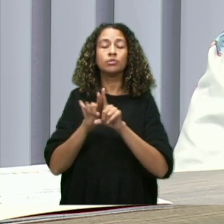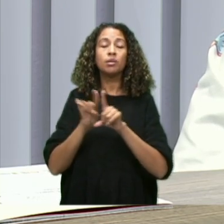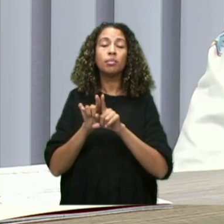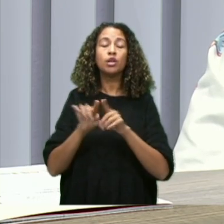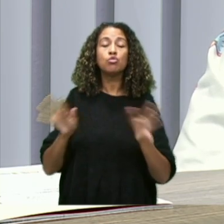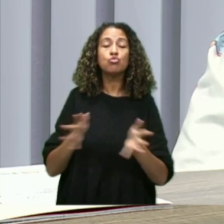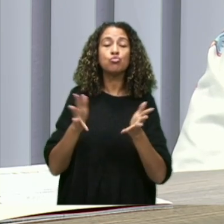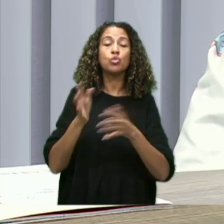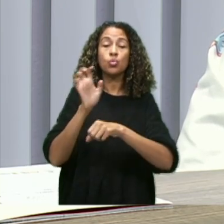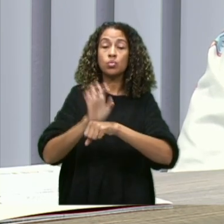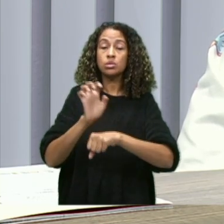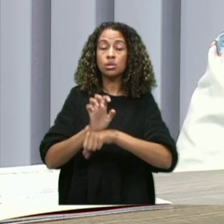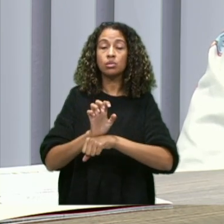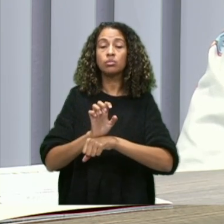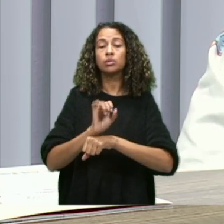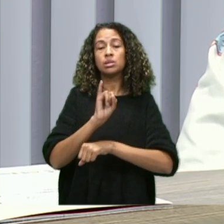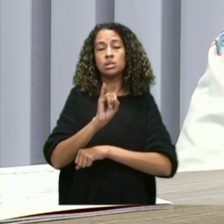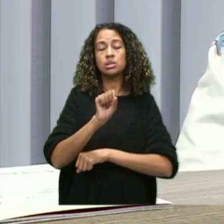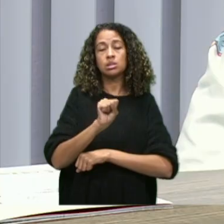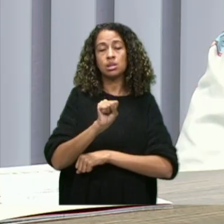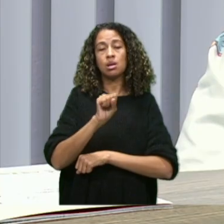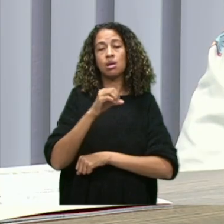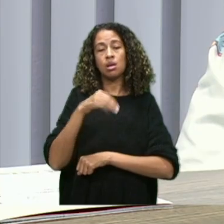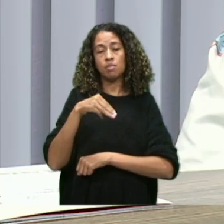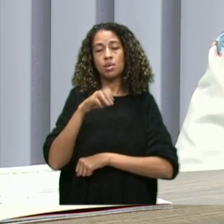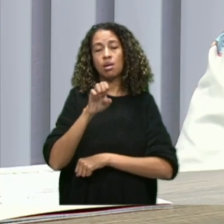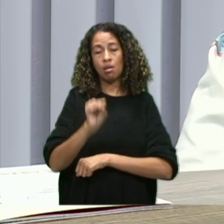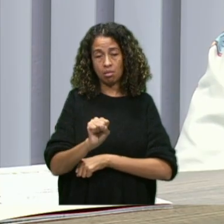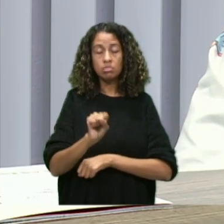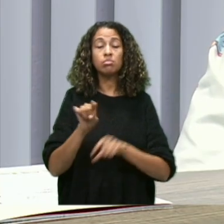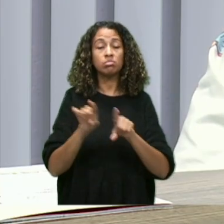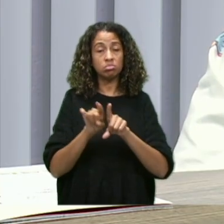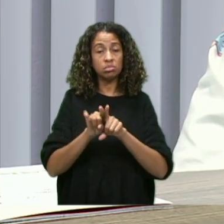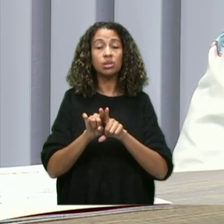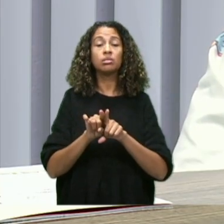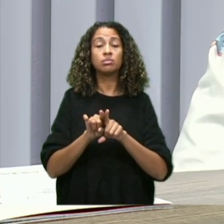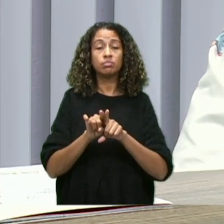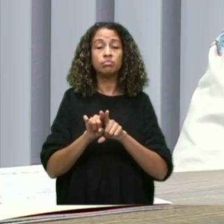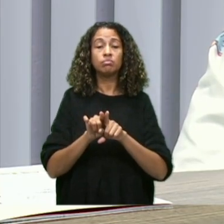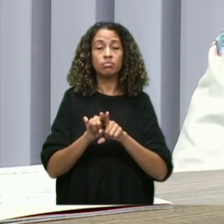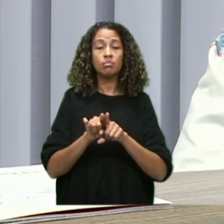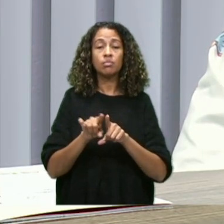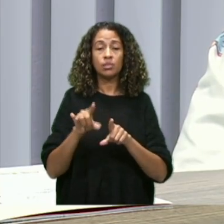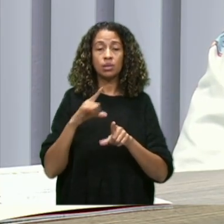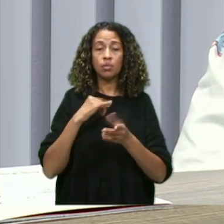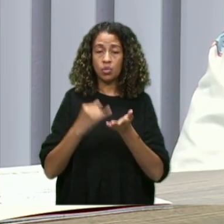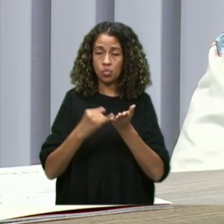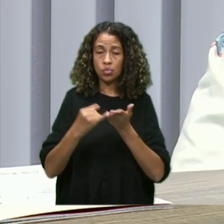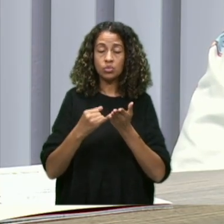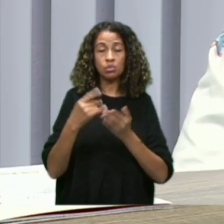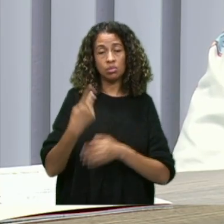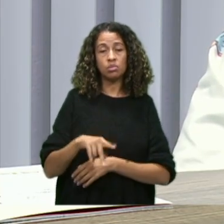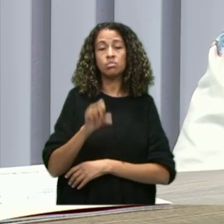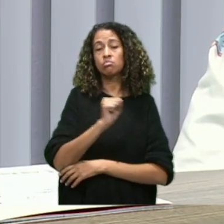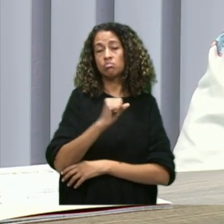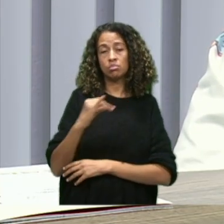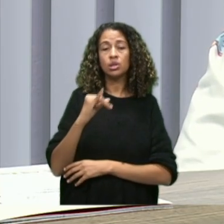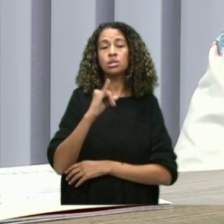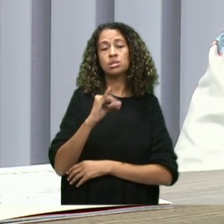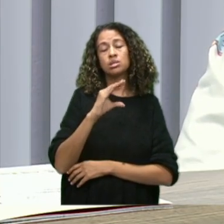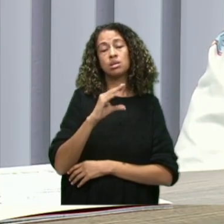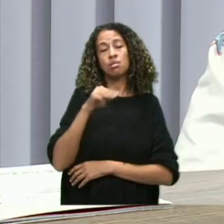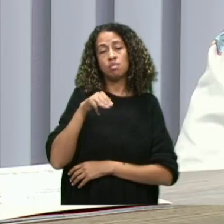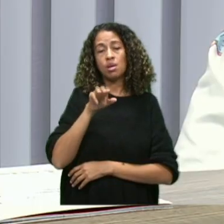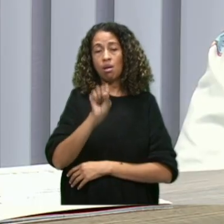né? Que é por ICMS, né? Rouanet, Imposto de Renda, e o PIC aqui no estado de Santa Catarina é ICMS, né?